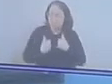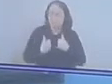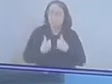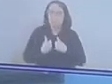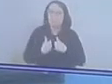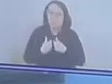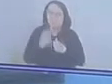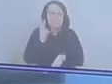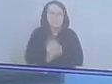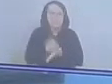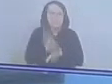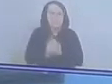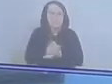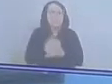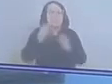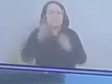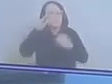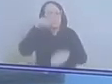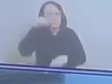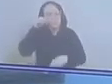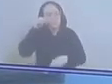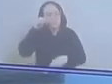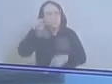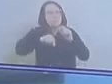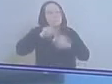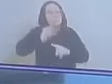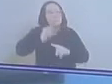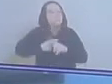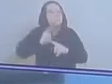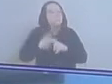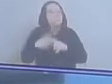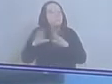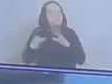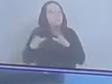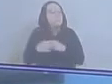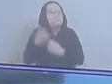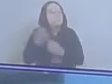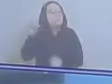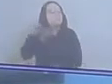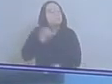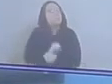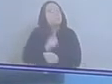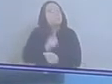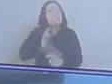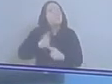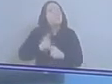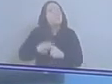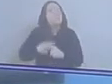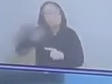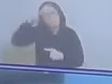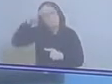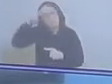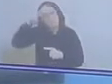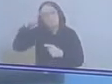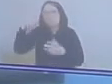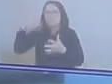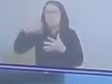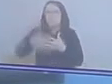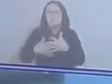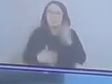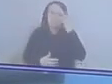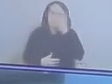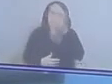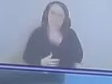sempre tive a curiosidade de saber por que que essa agremiação parou, que tinha uma história tão bonita.